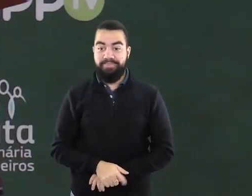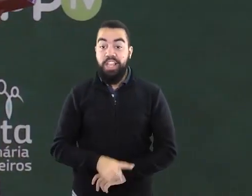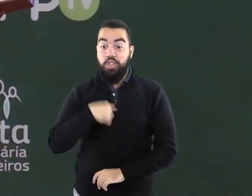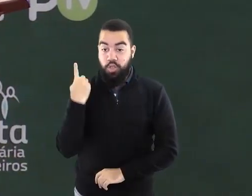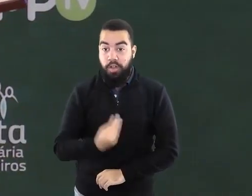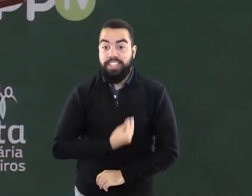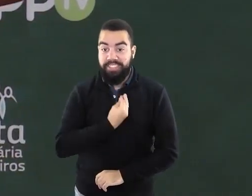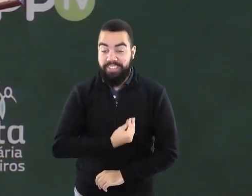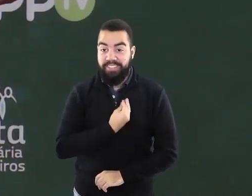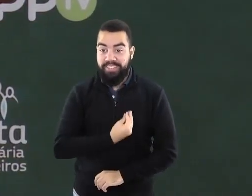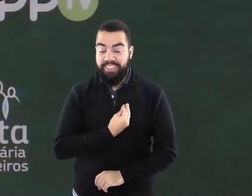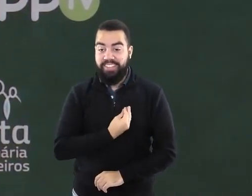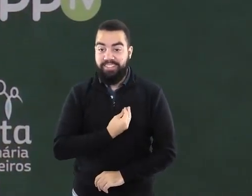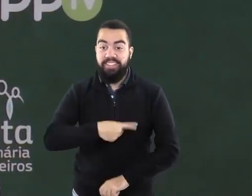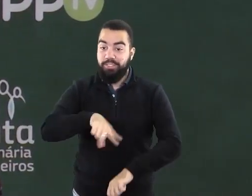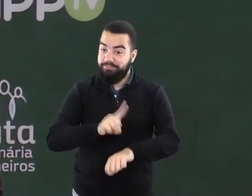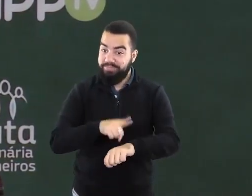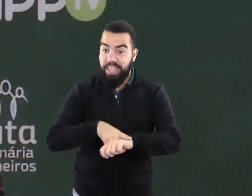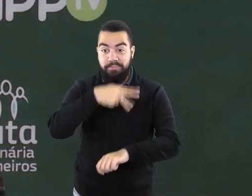desculpa da expressão, mas frouxa.